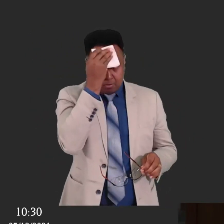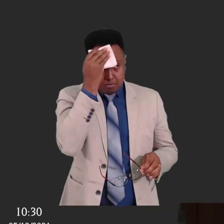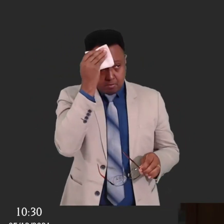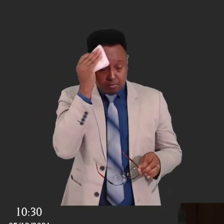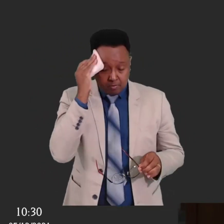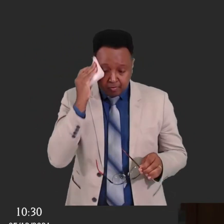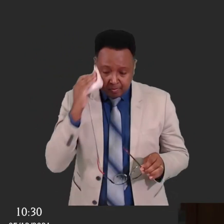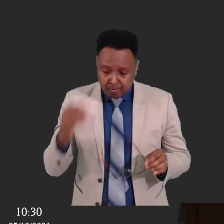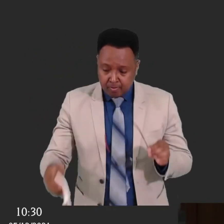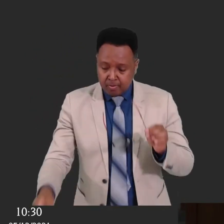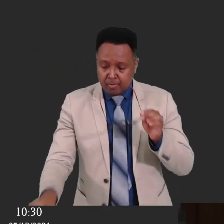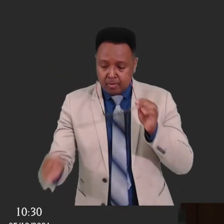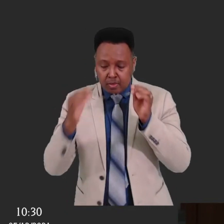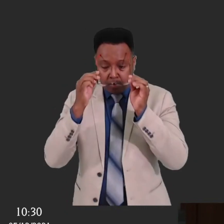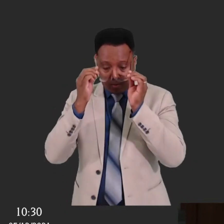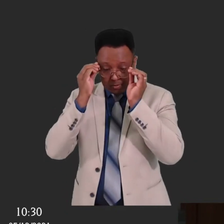401?